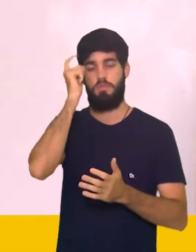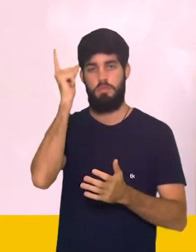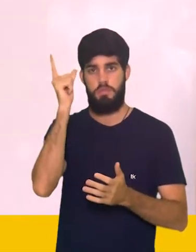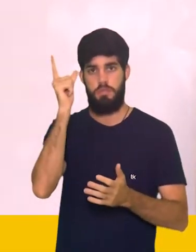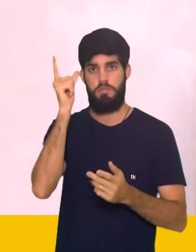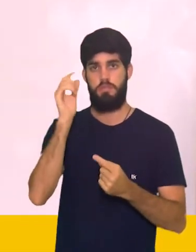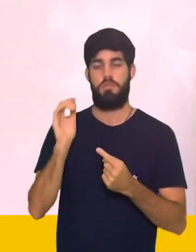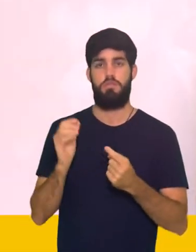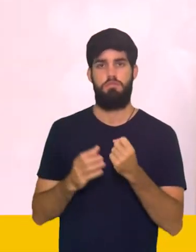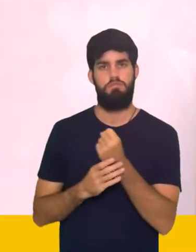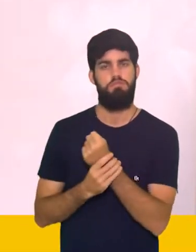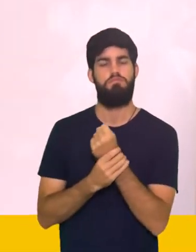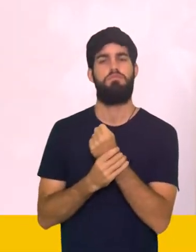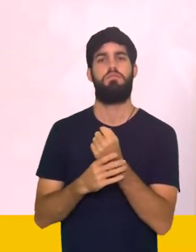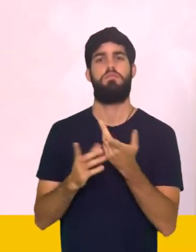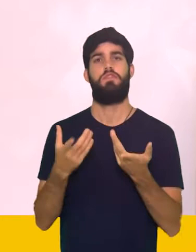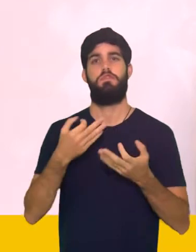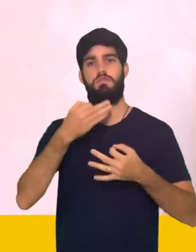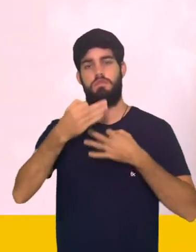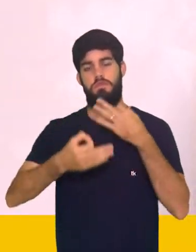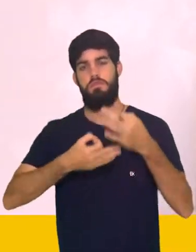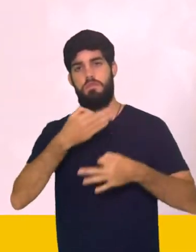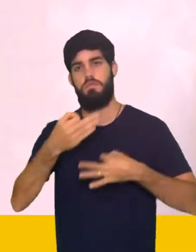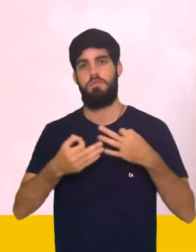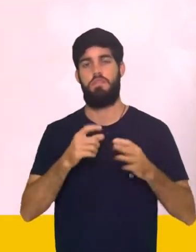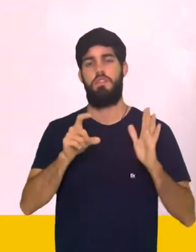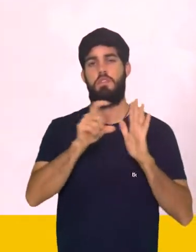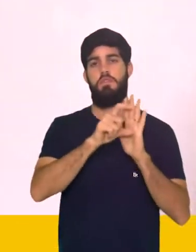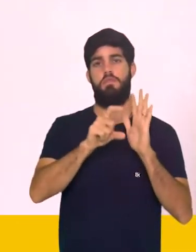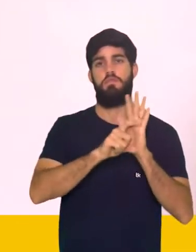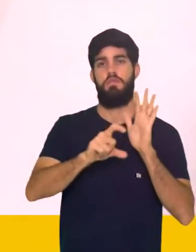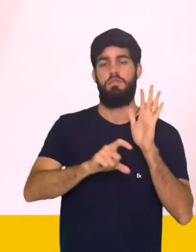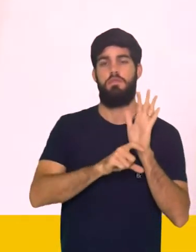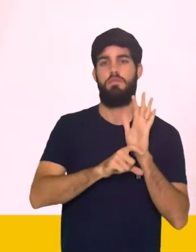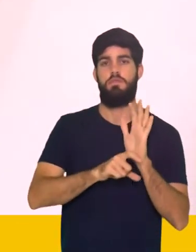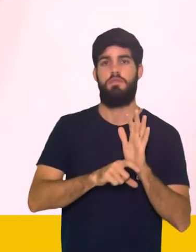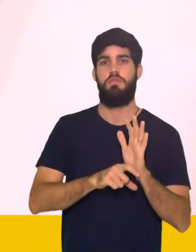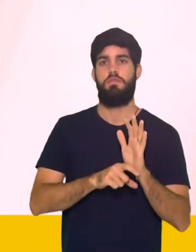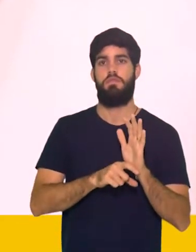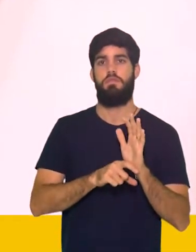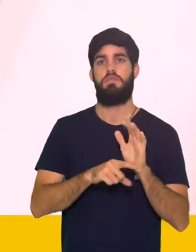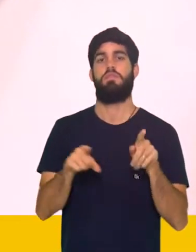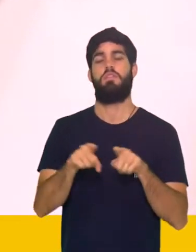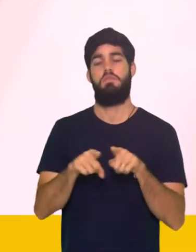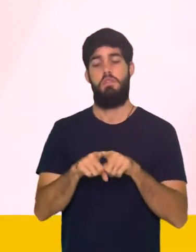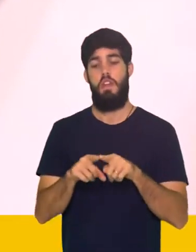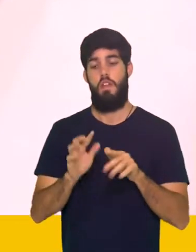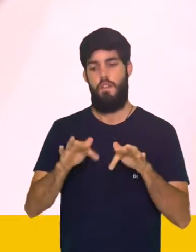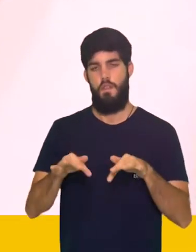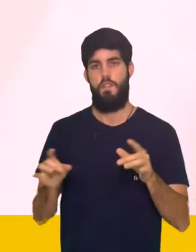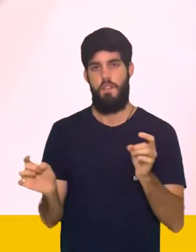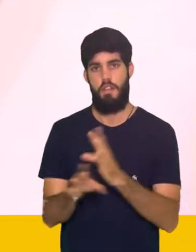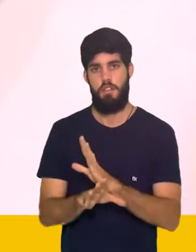ideia, defende com argumentos, em parágrafos e resolve.